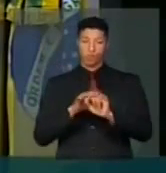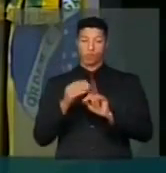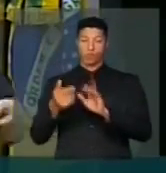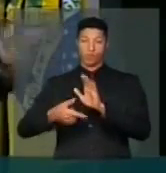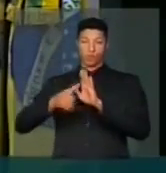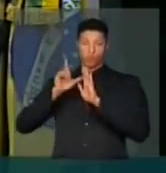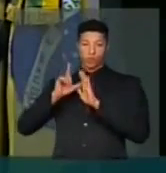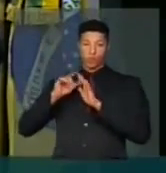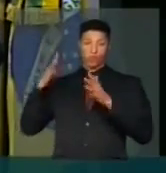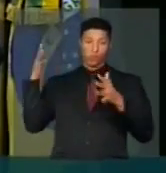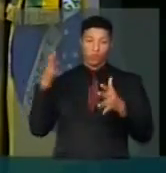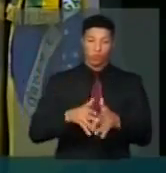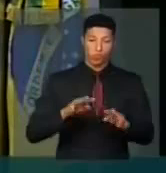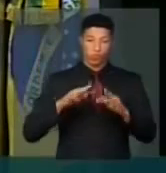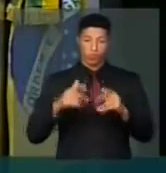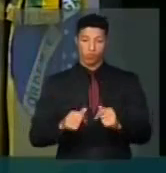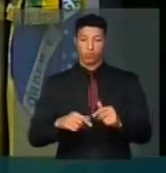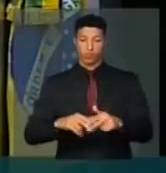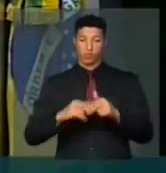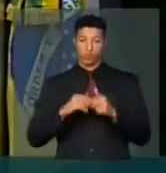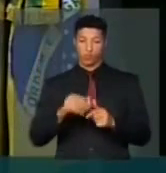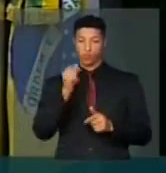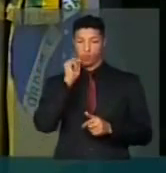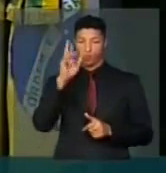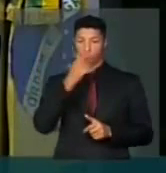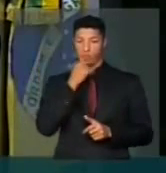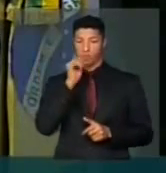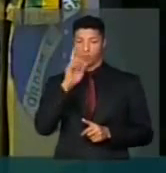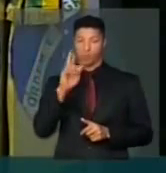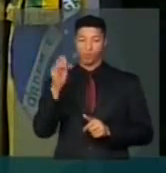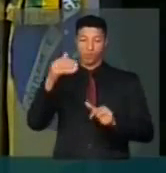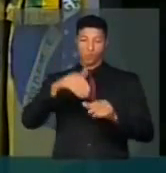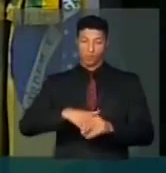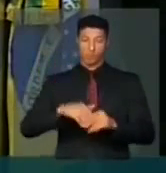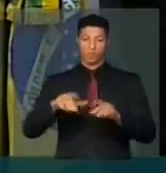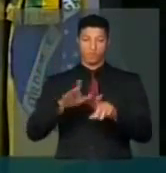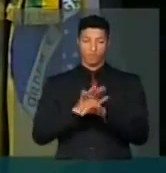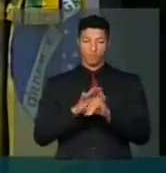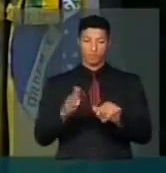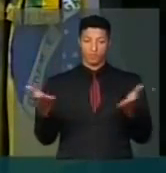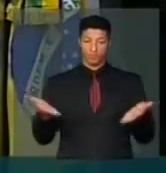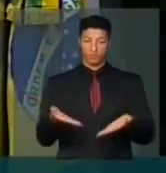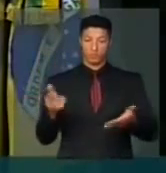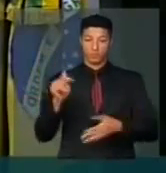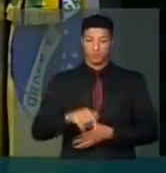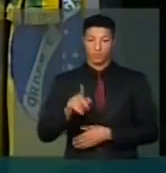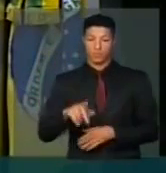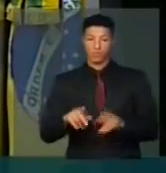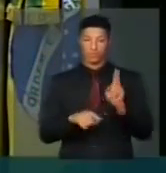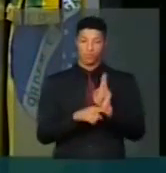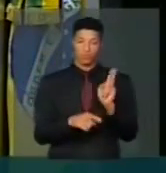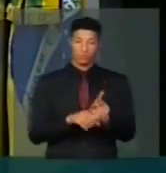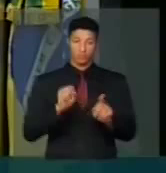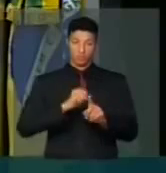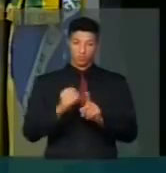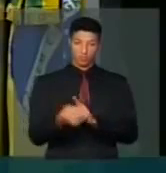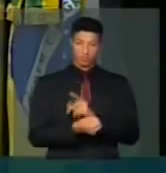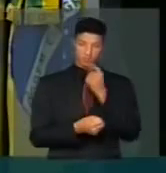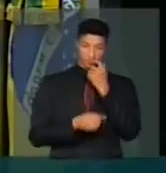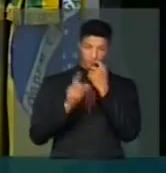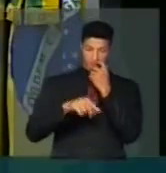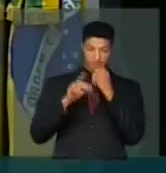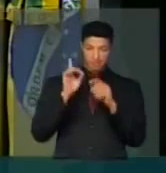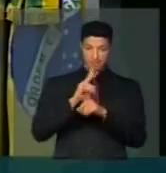que vem depois atropela tudo. Portanto, senhoras e senhores, votar essa legislação aqui hoje é defender a sociedade,